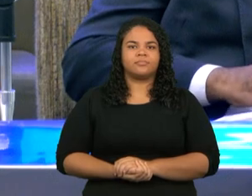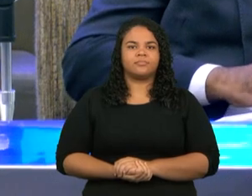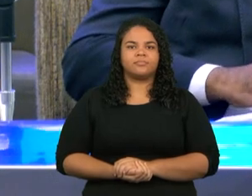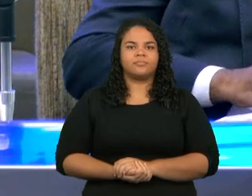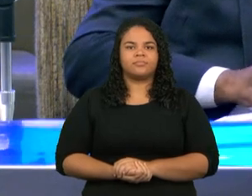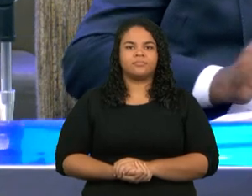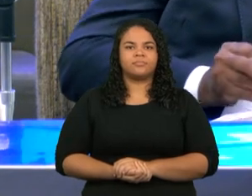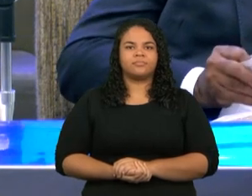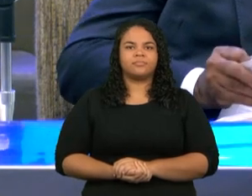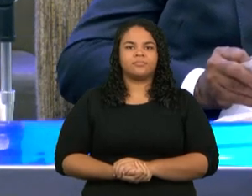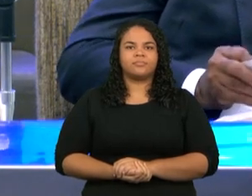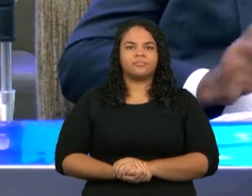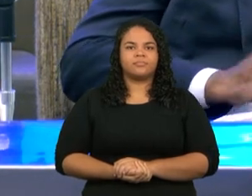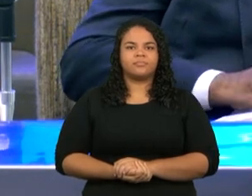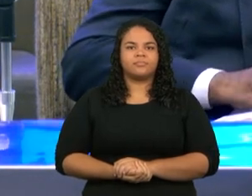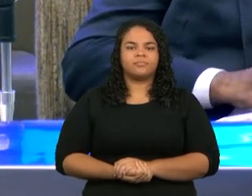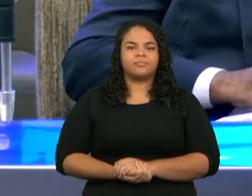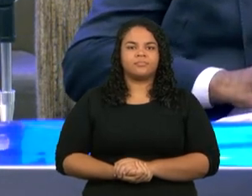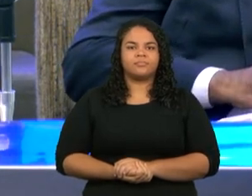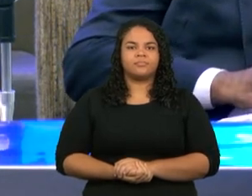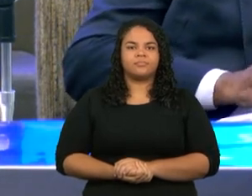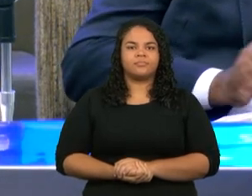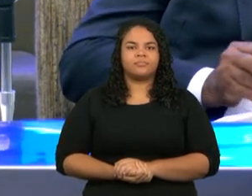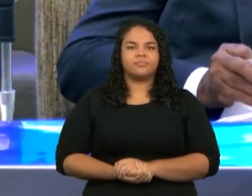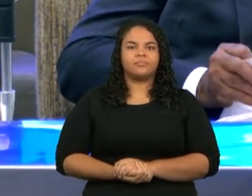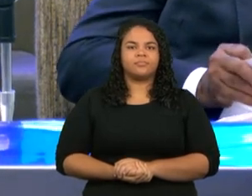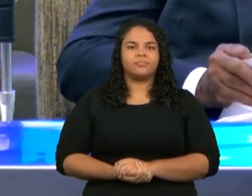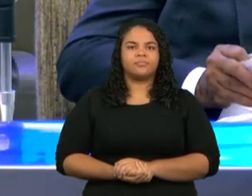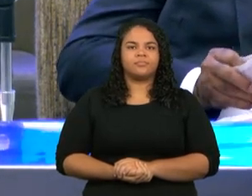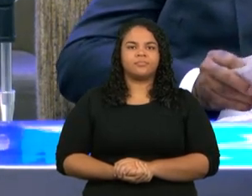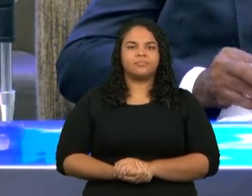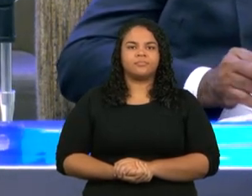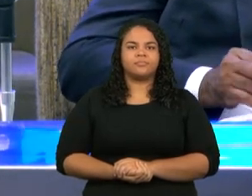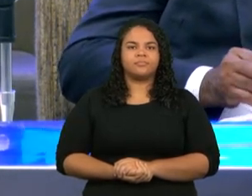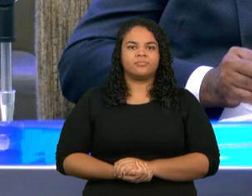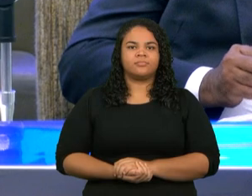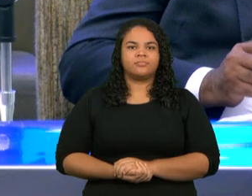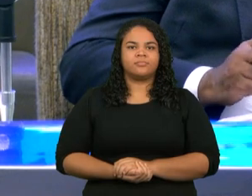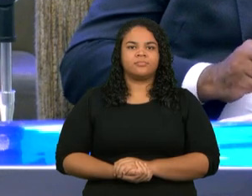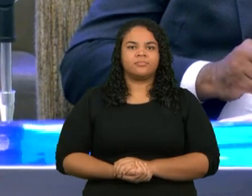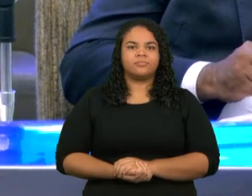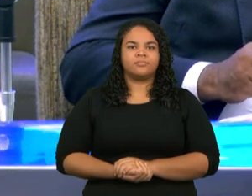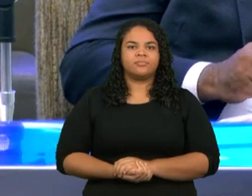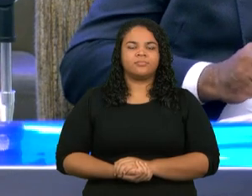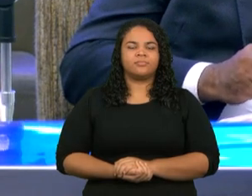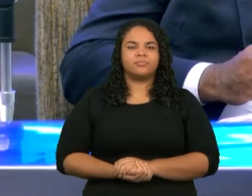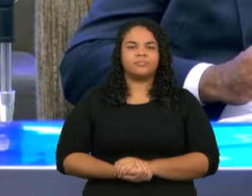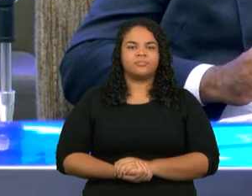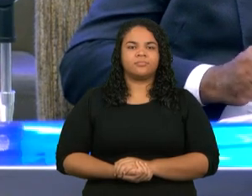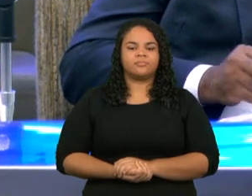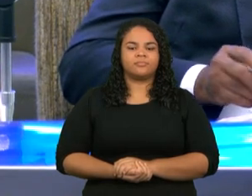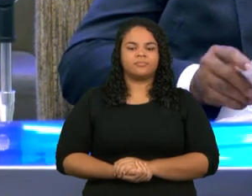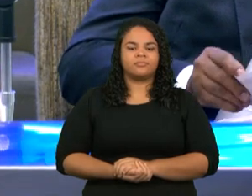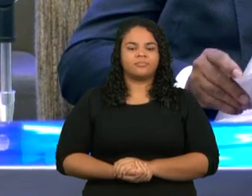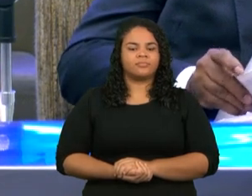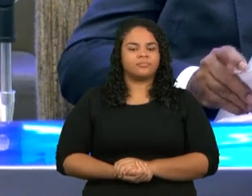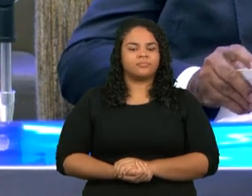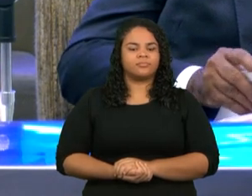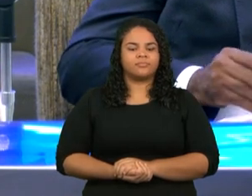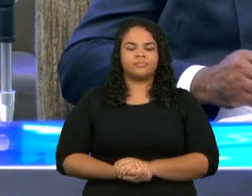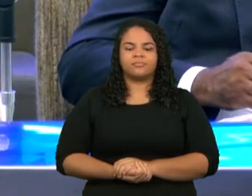onde nós lemos lemos palavra do senhor e nos